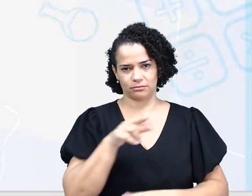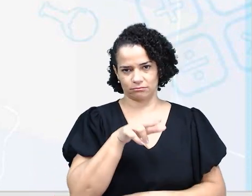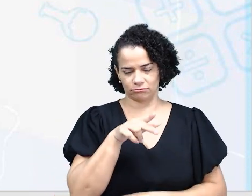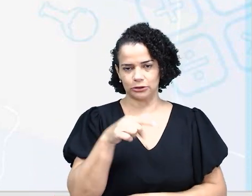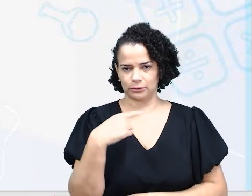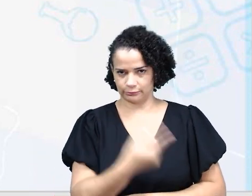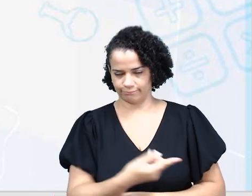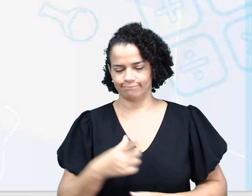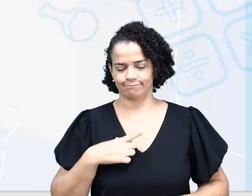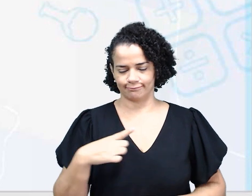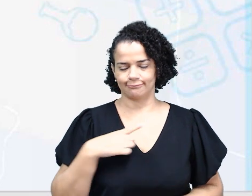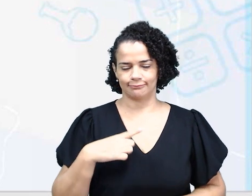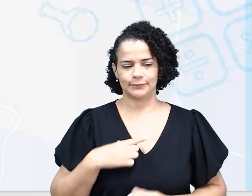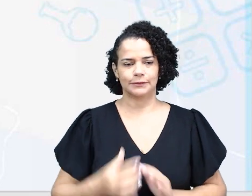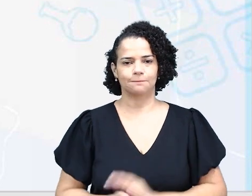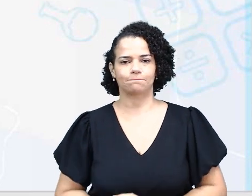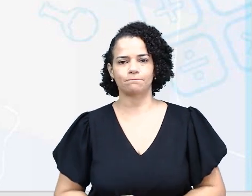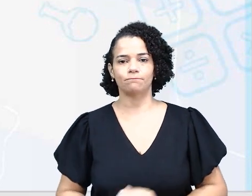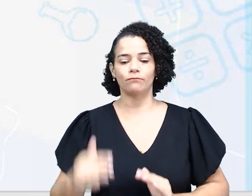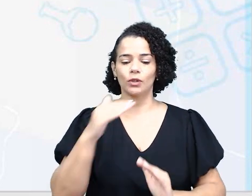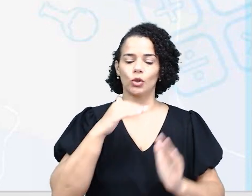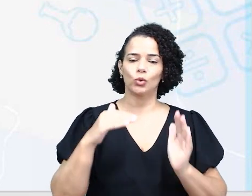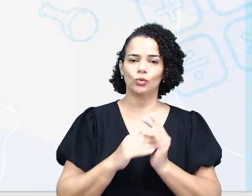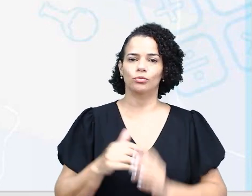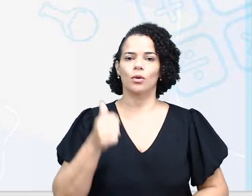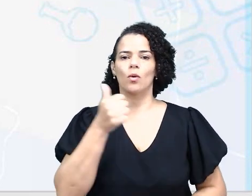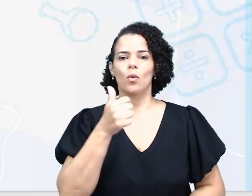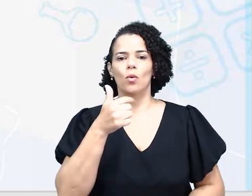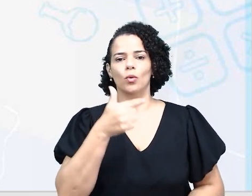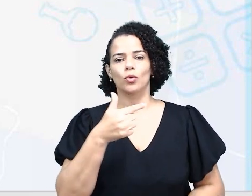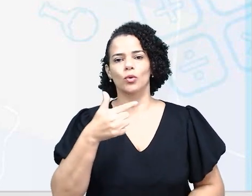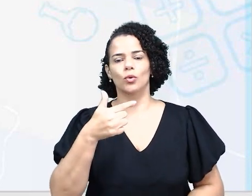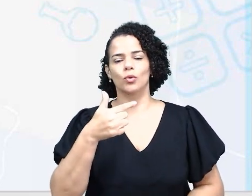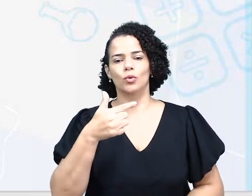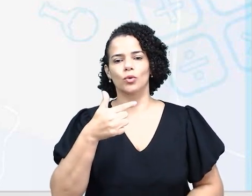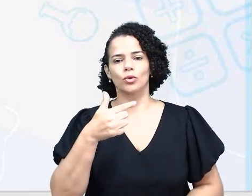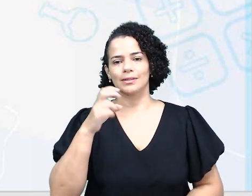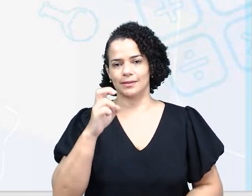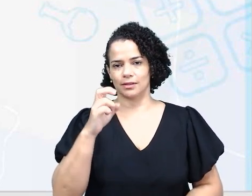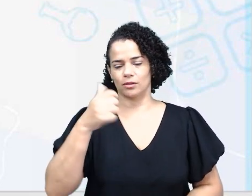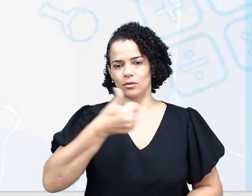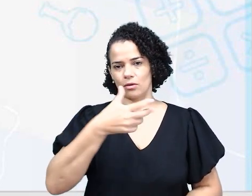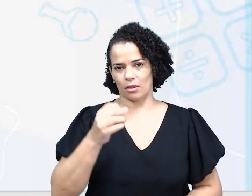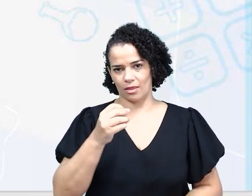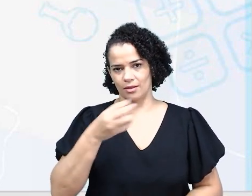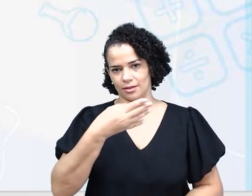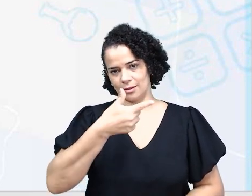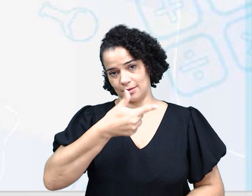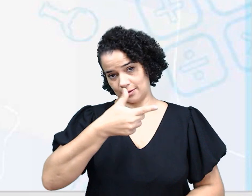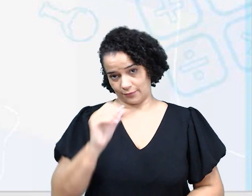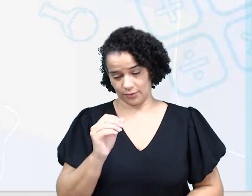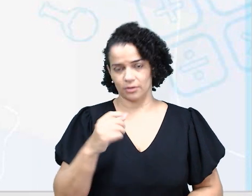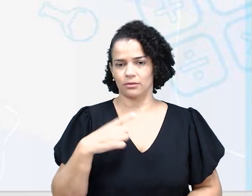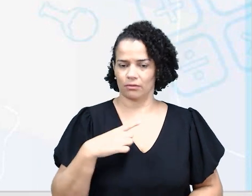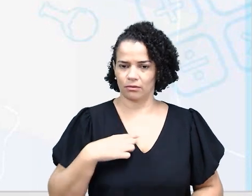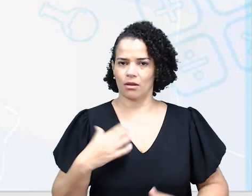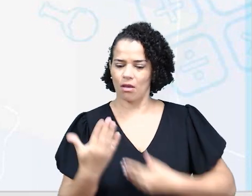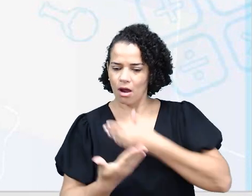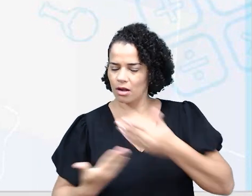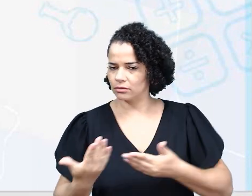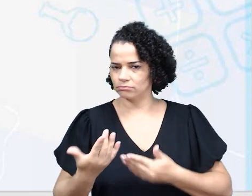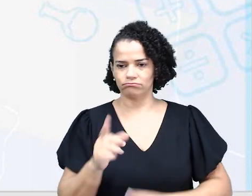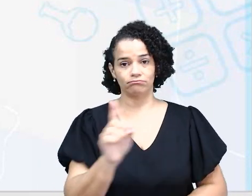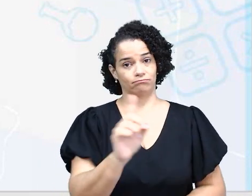recursiva. E no último exemplo, 1, 2, 4, 5, 10 e 20. Existe uma relação entre eles?